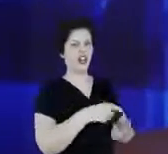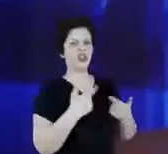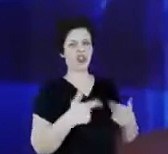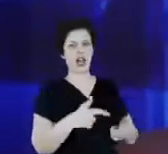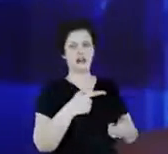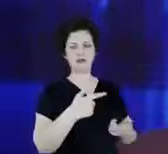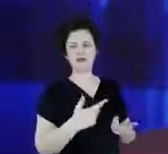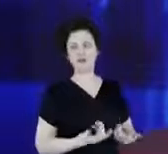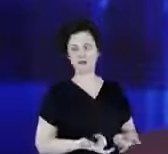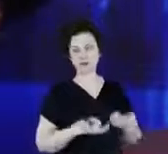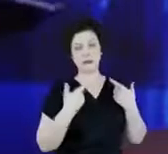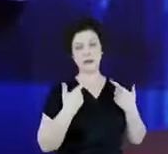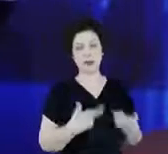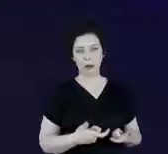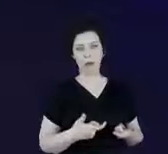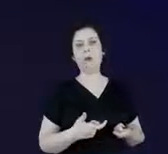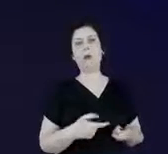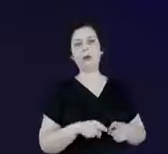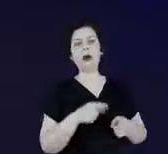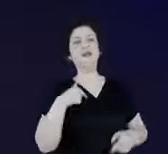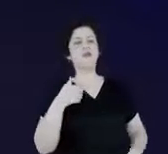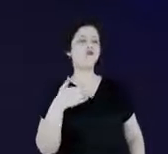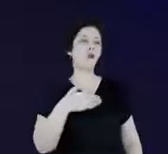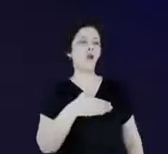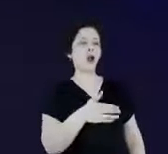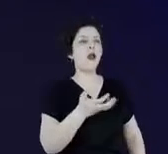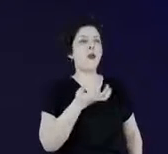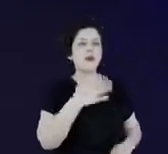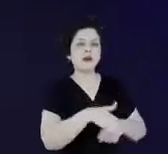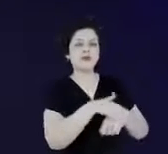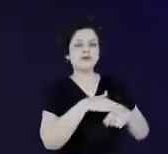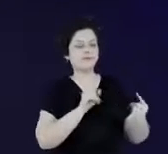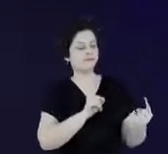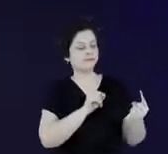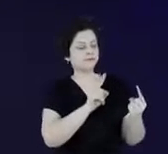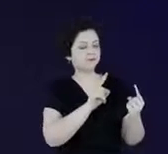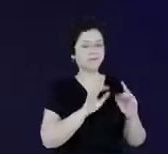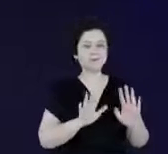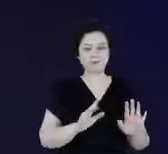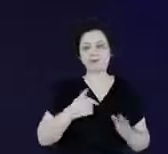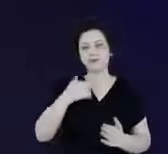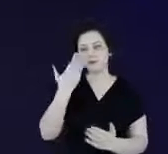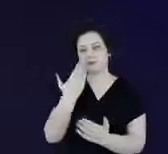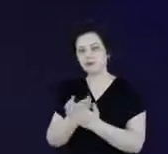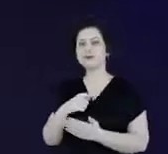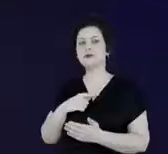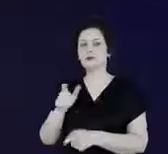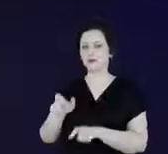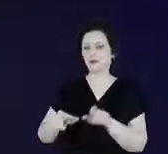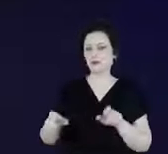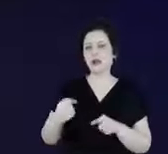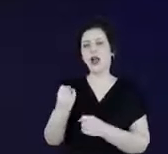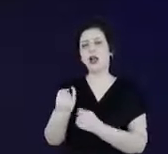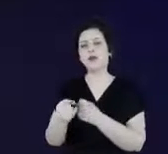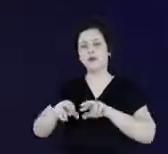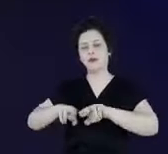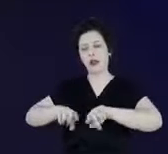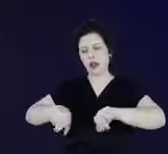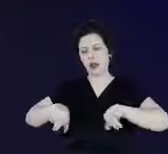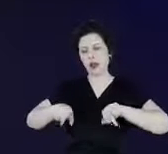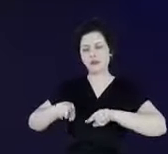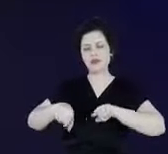você colocou é Custoso mas eu vou lá porque eu quero falar e é claro que isso eu acredito né que existam de cliente muito diversos